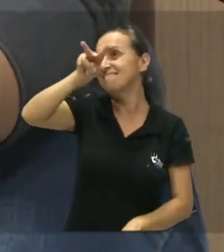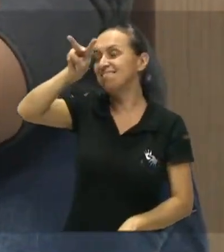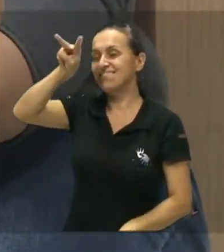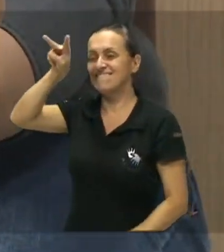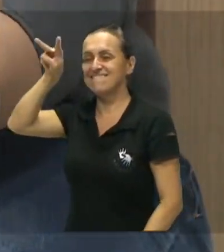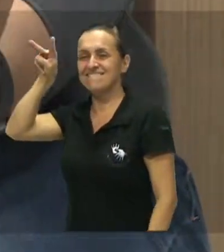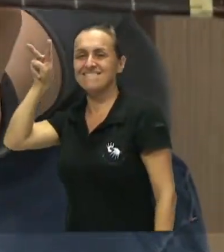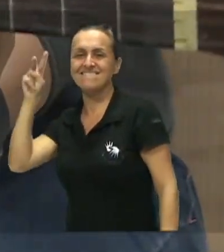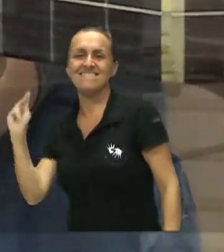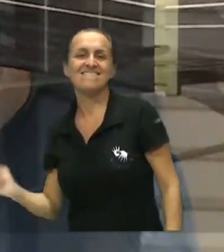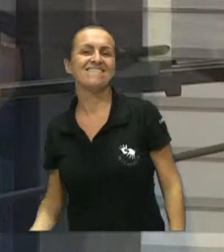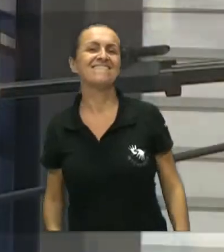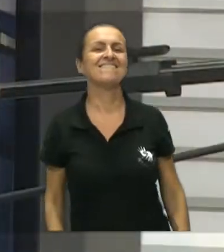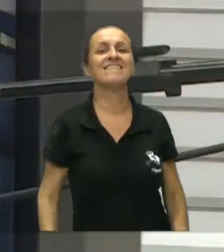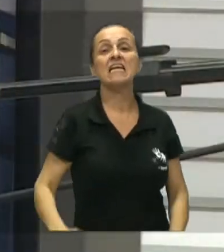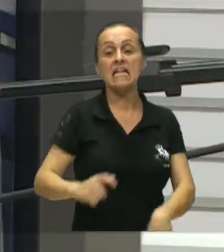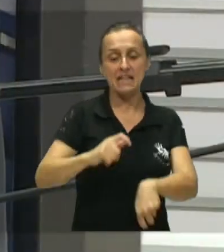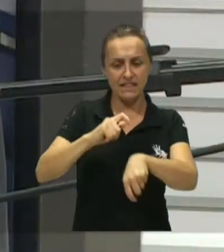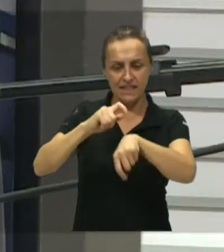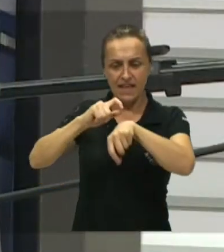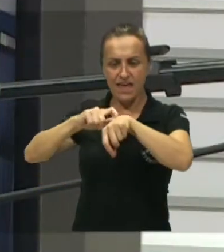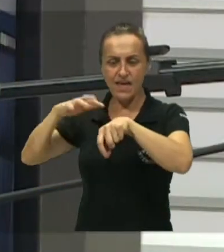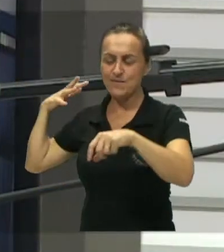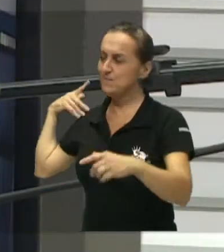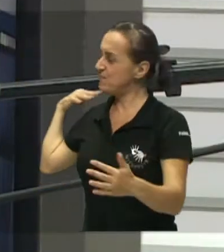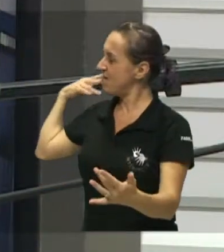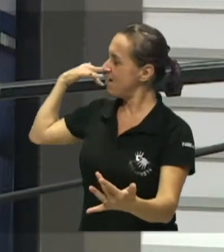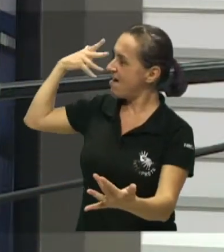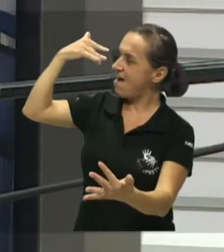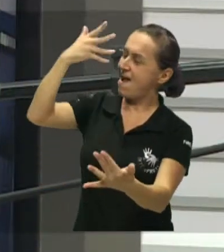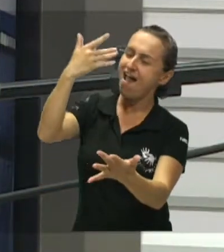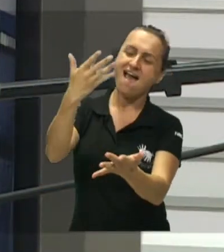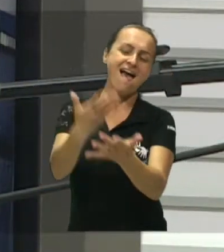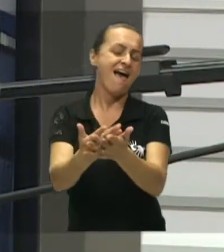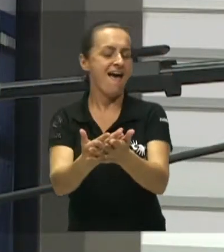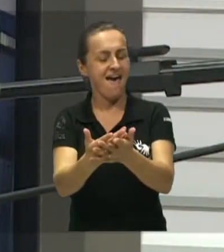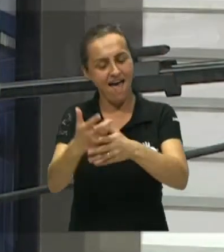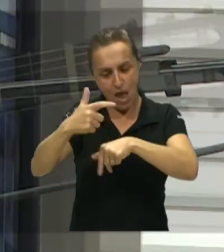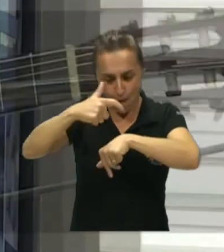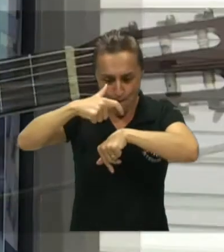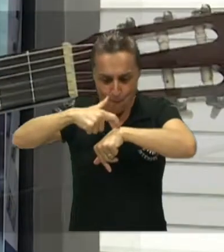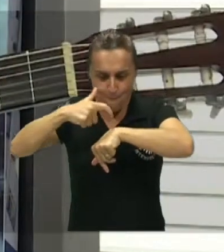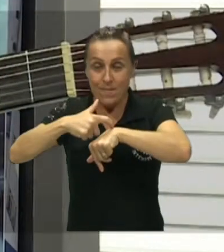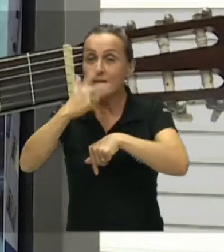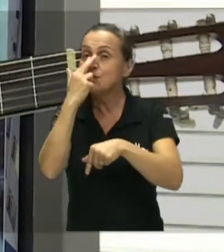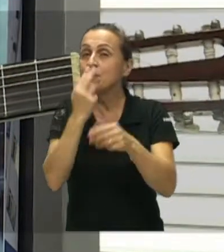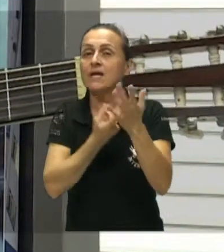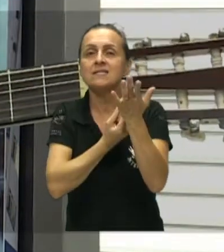A magia dos tempos me dará um momento de eternidade.